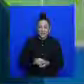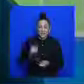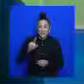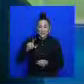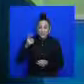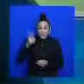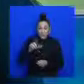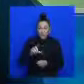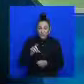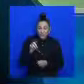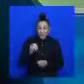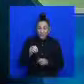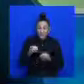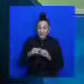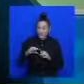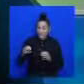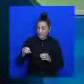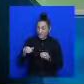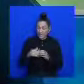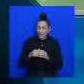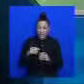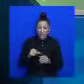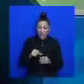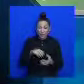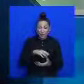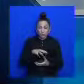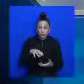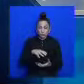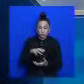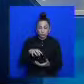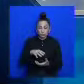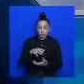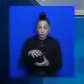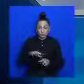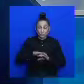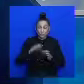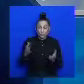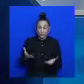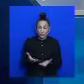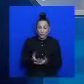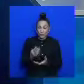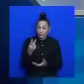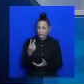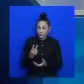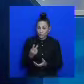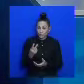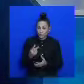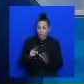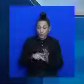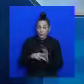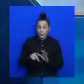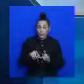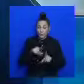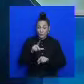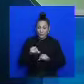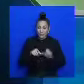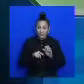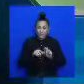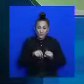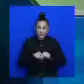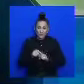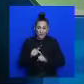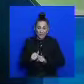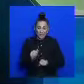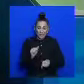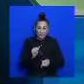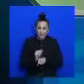E mais uma vez as 10 bolas numeradas de 0 a 9 girando e sendo embaralhadas dentro do nosso segundo globo, o globo do Super 7. E vamos aguardar a